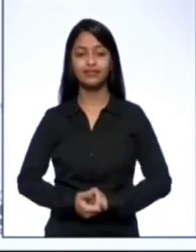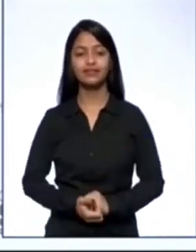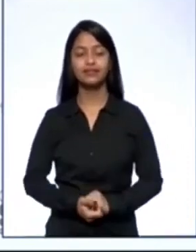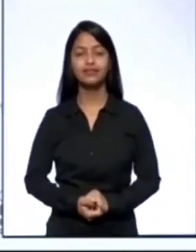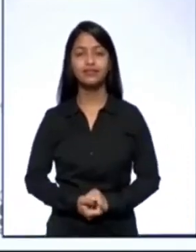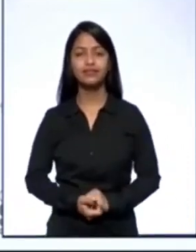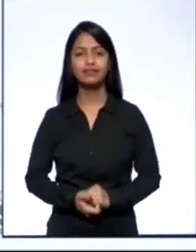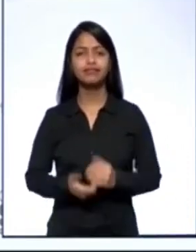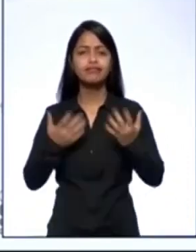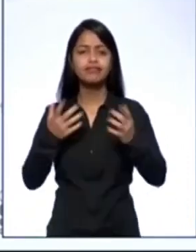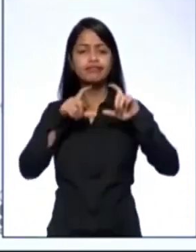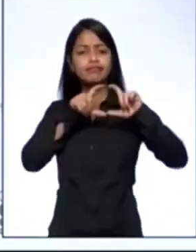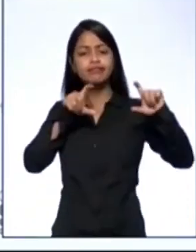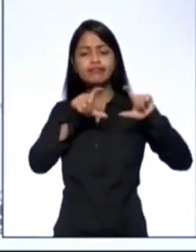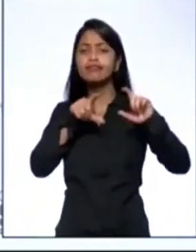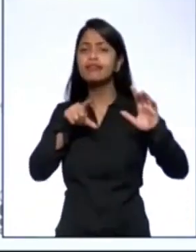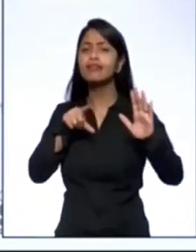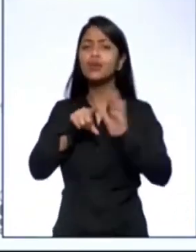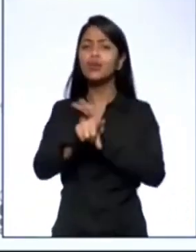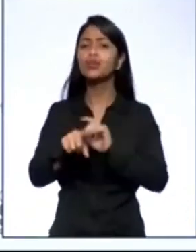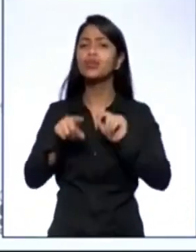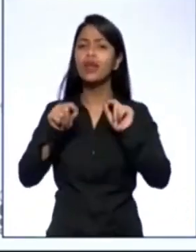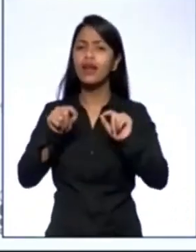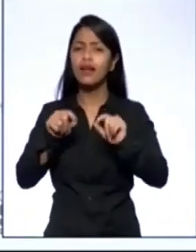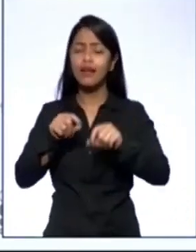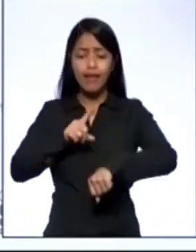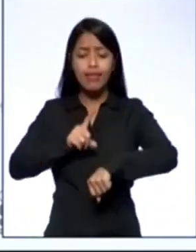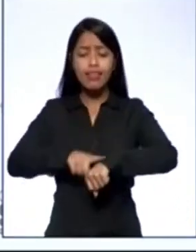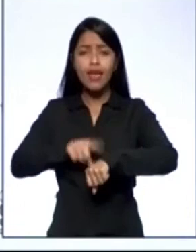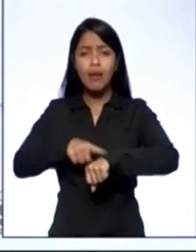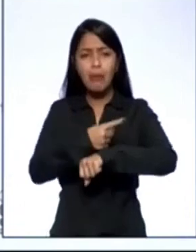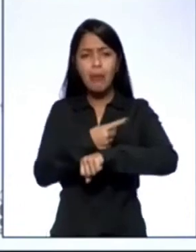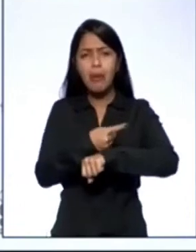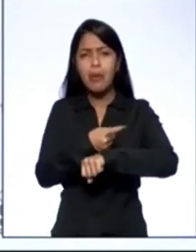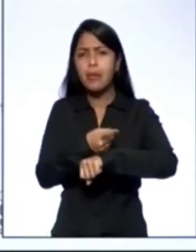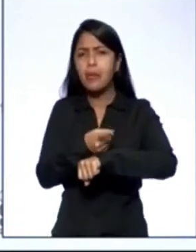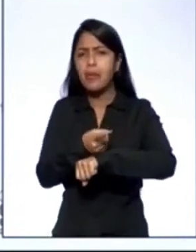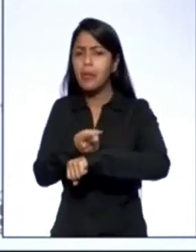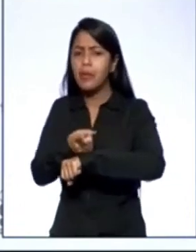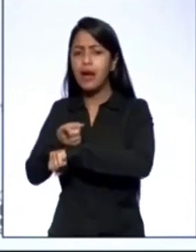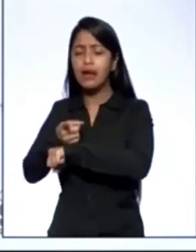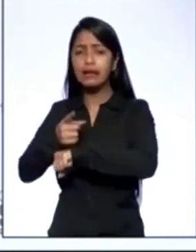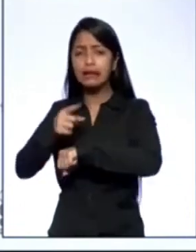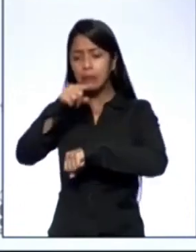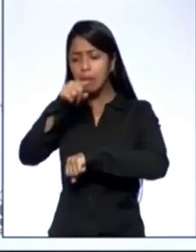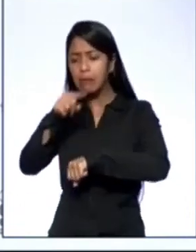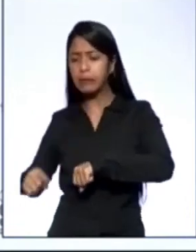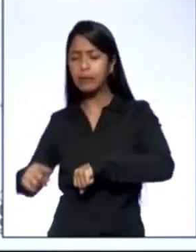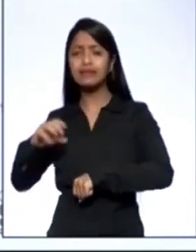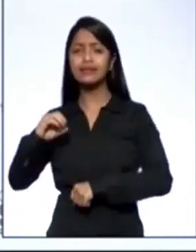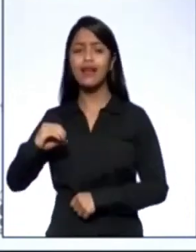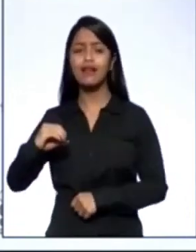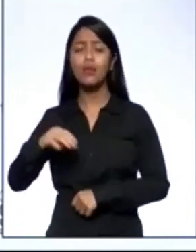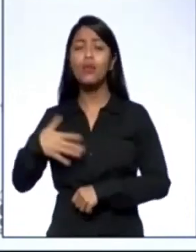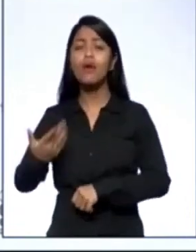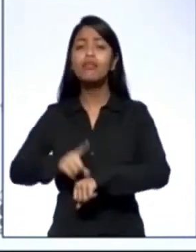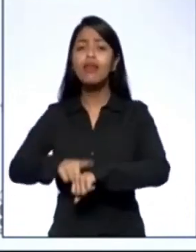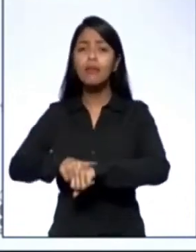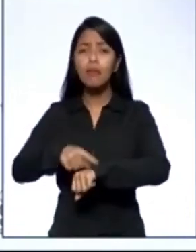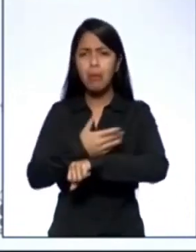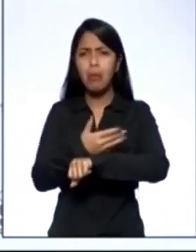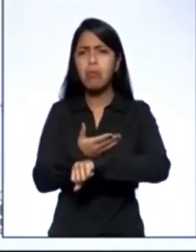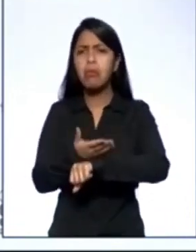que que ele tá perguntando mesmo ele quer saber o tempo para dar zero tá lá gente ele quer saber o tempo